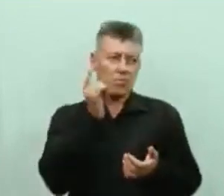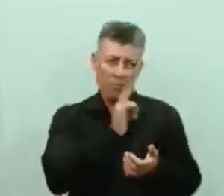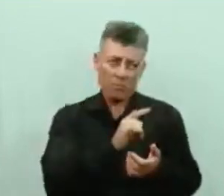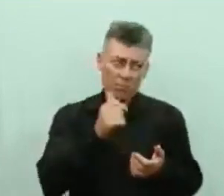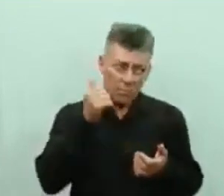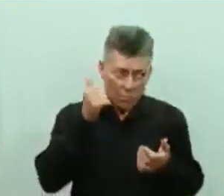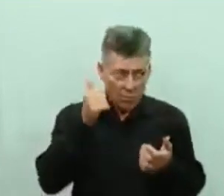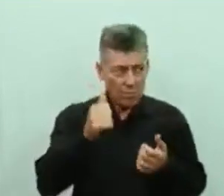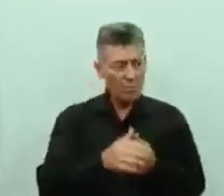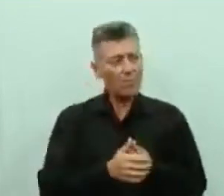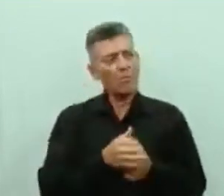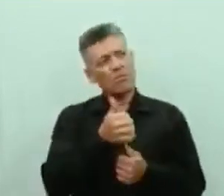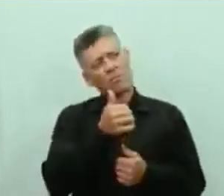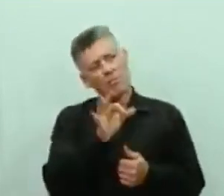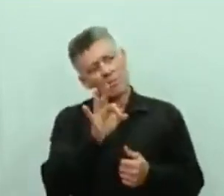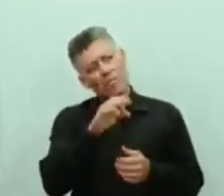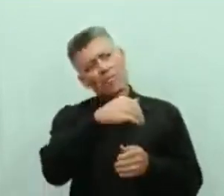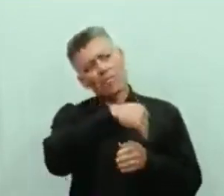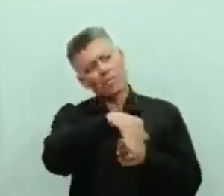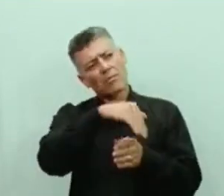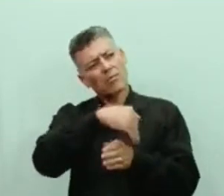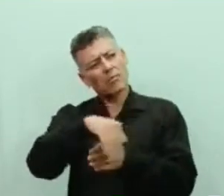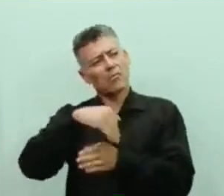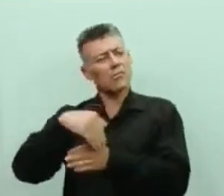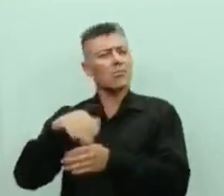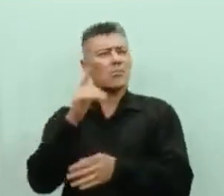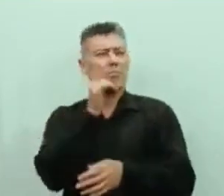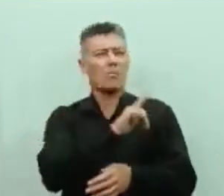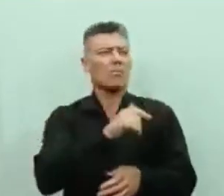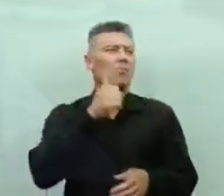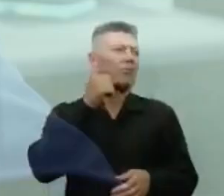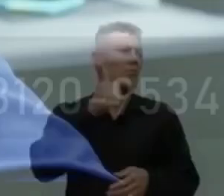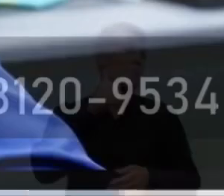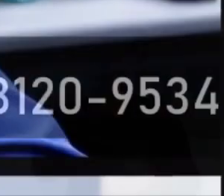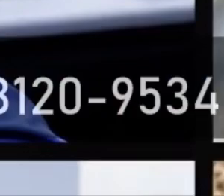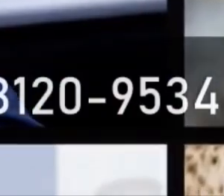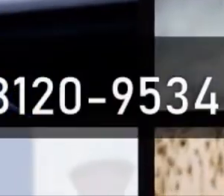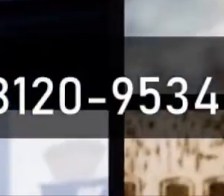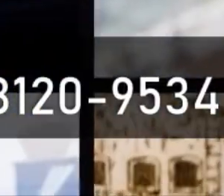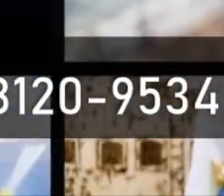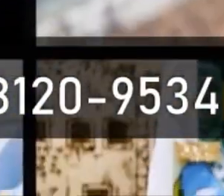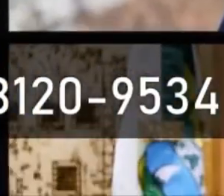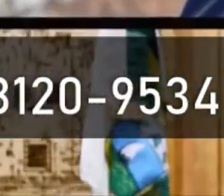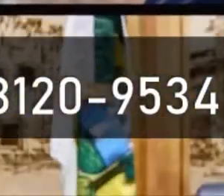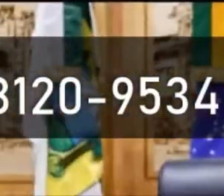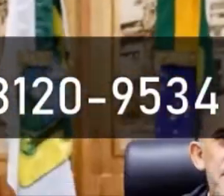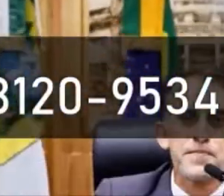Foram mais de 10 ruas contemplada nesse serviço, tem outras também que estão sendo feitas.